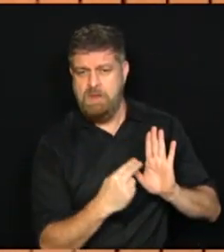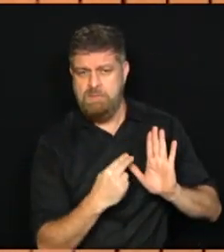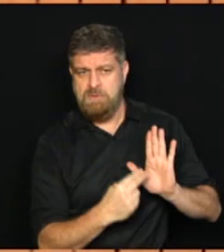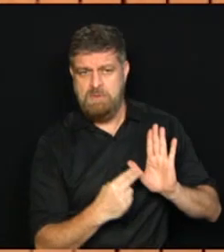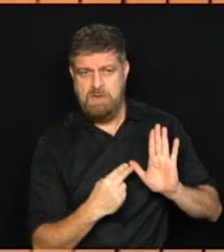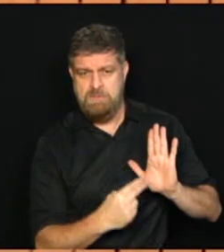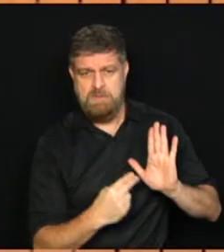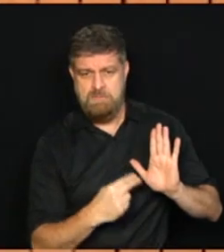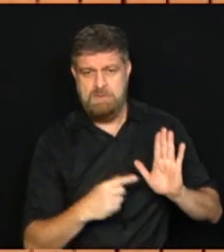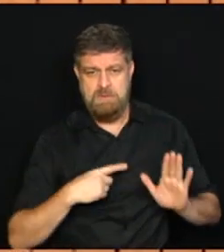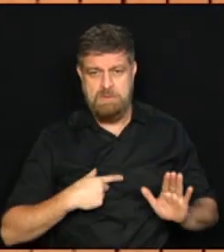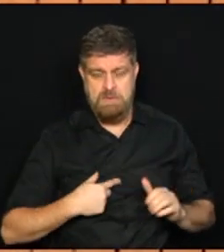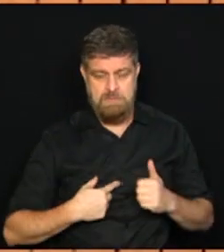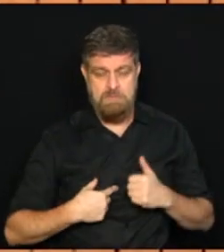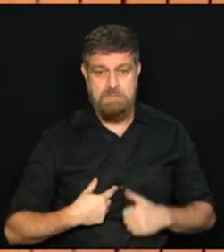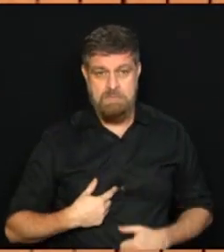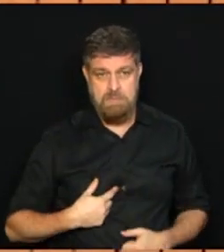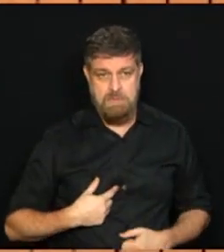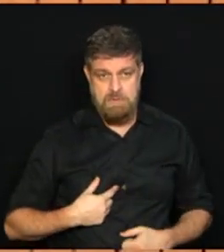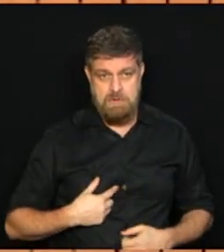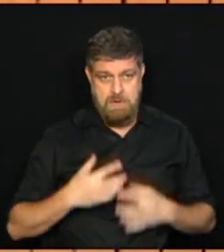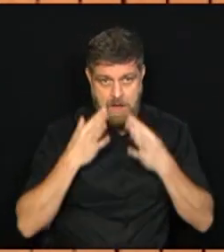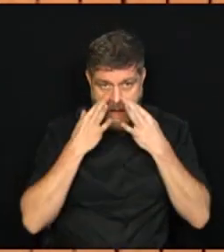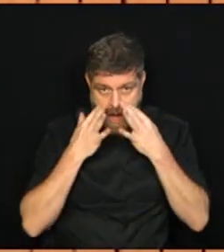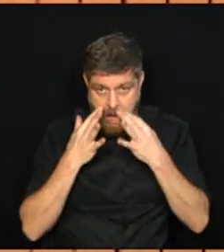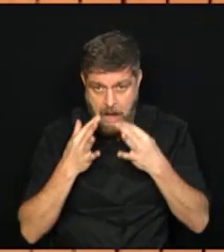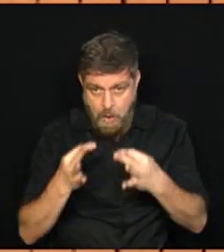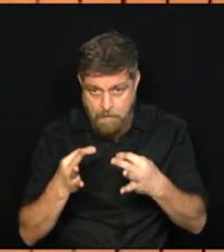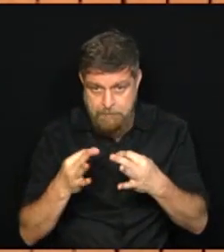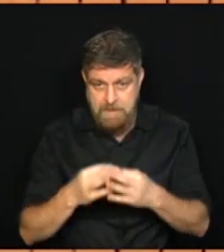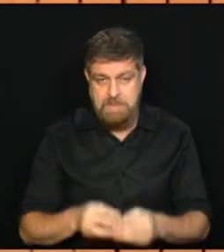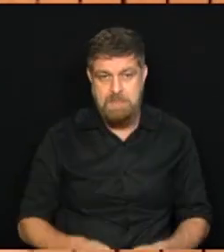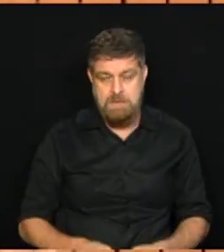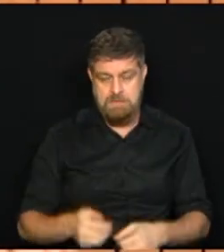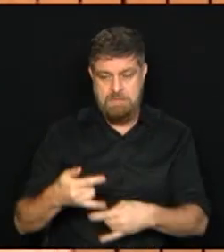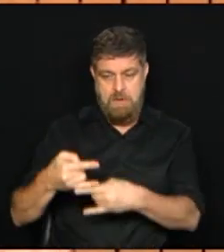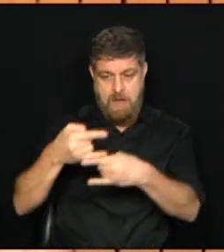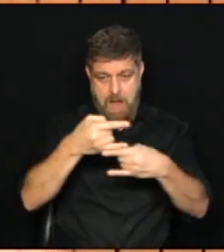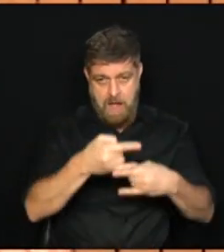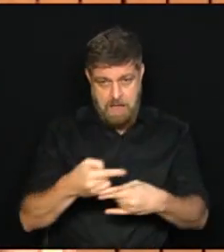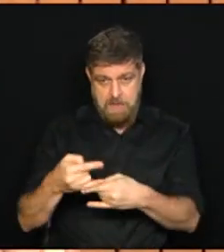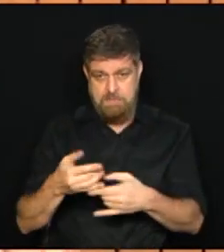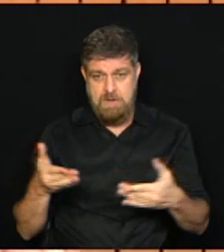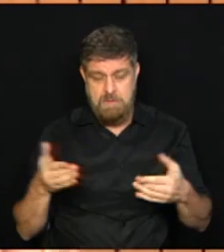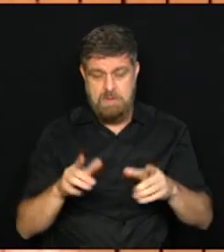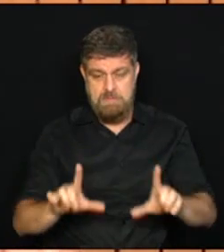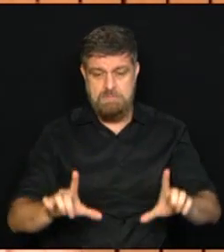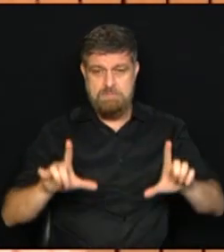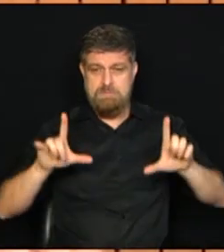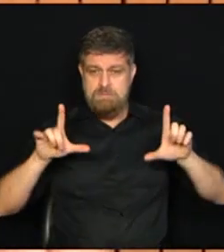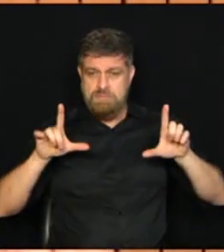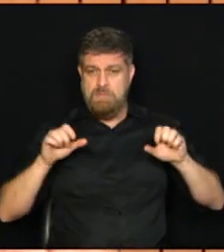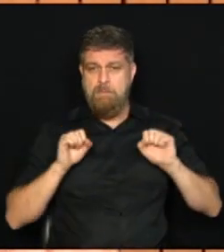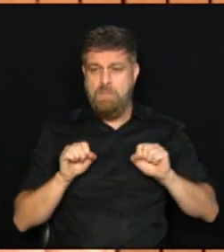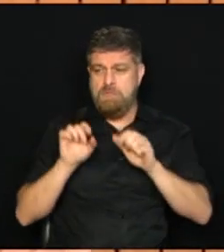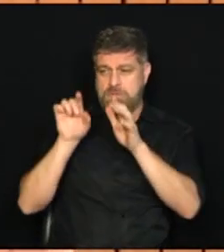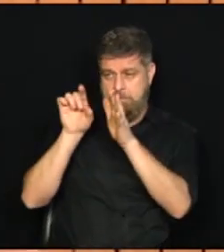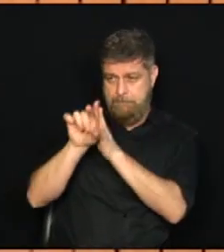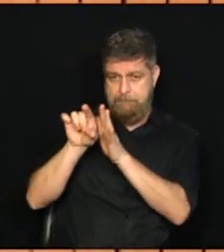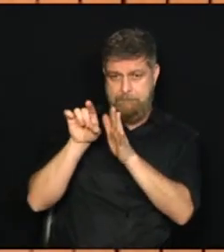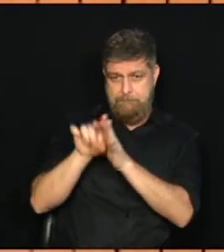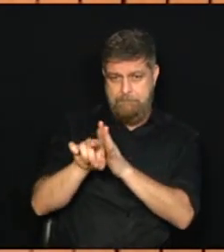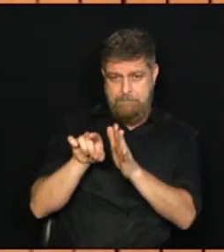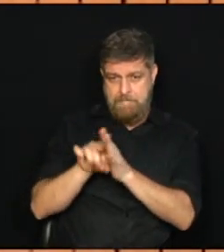Juliana Salles e do Sávio Cavalcante. Eu vou abrir as perguntas